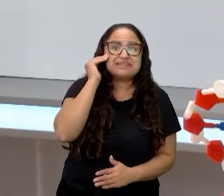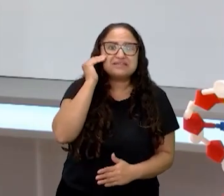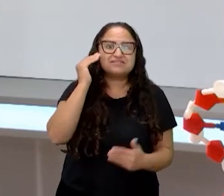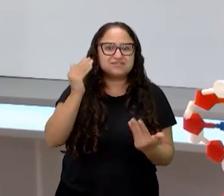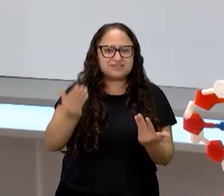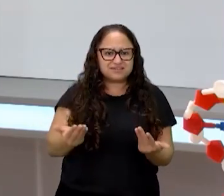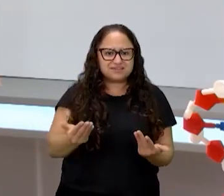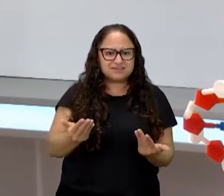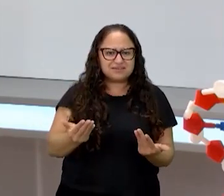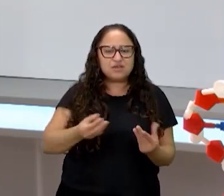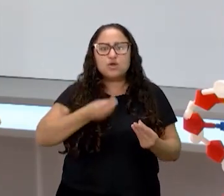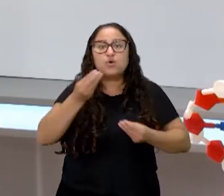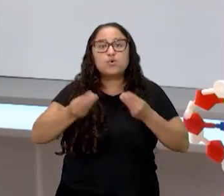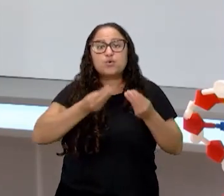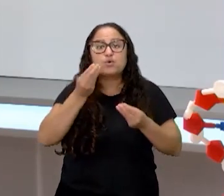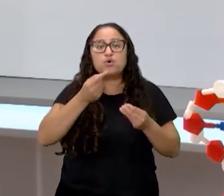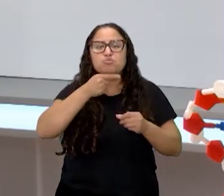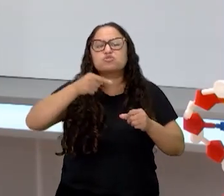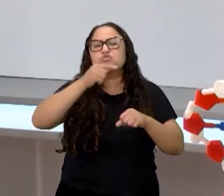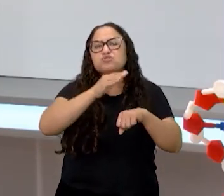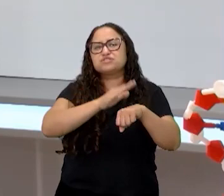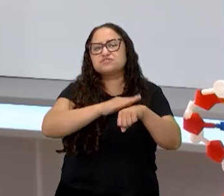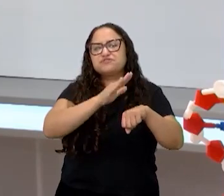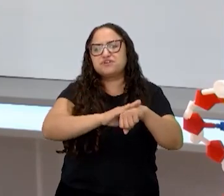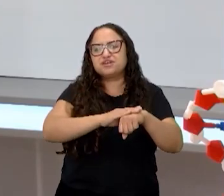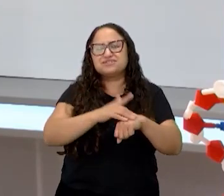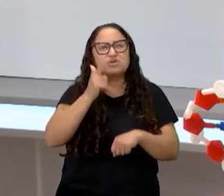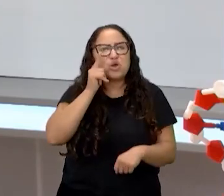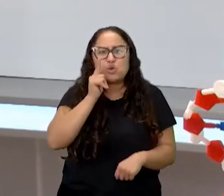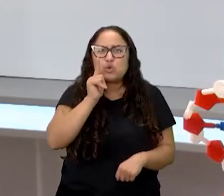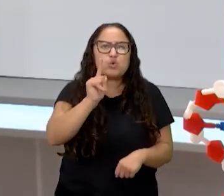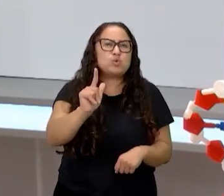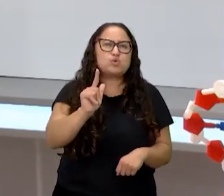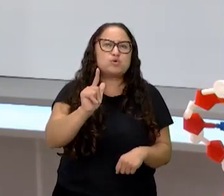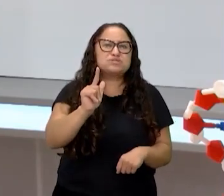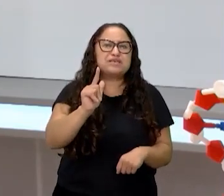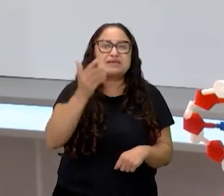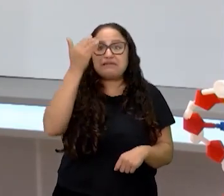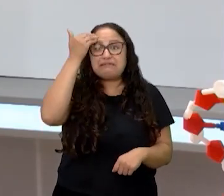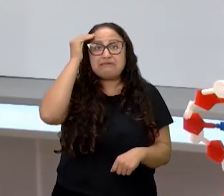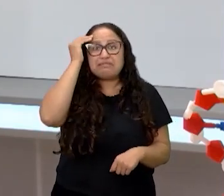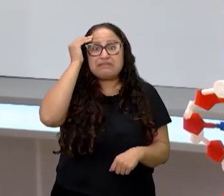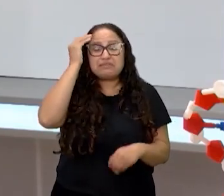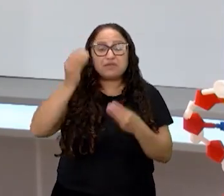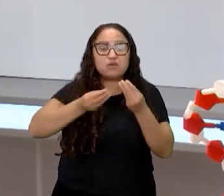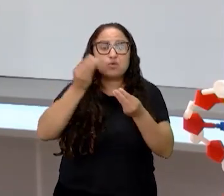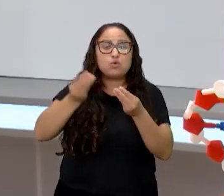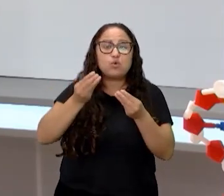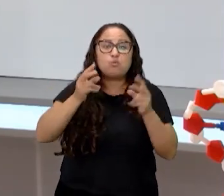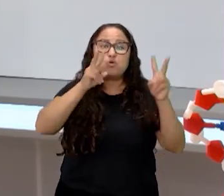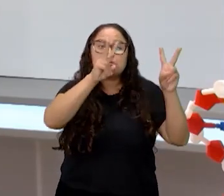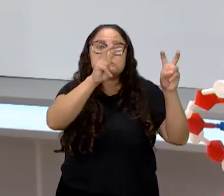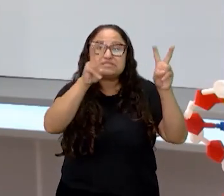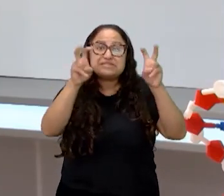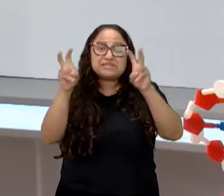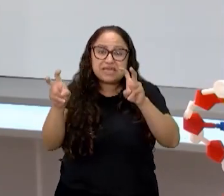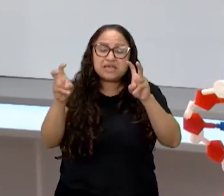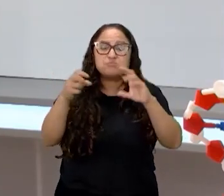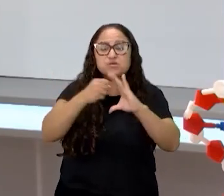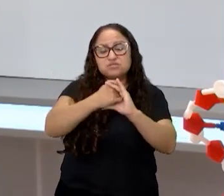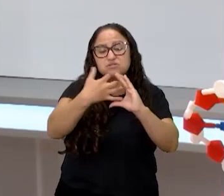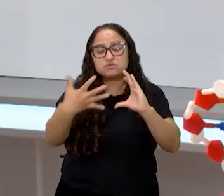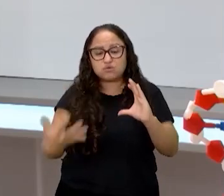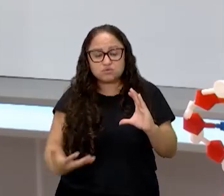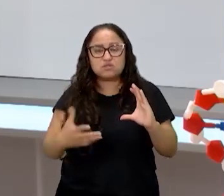né, a abordagem que a gente faz aqui, a gente não consegue mais compreender também como os assuntos e os conteúdos estão relacionados.